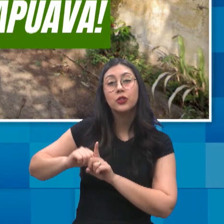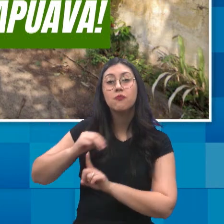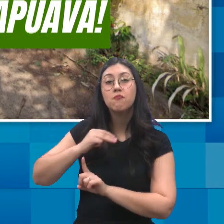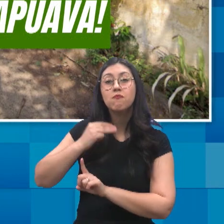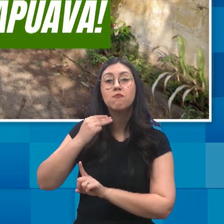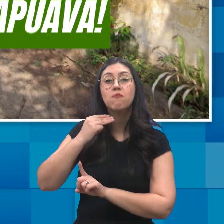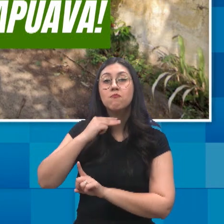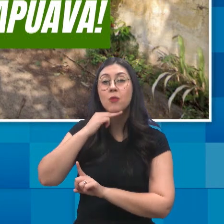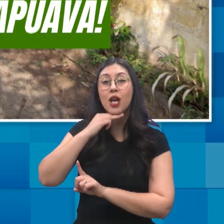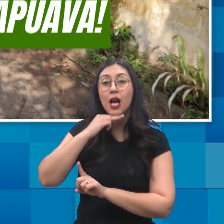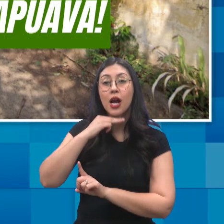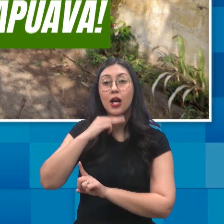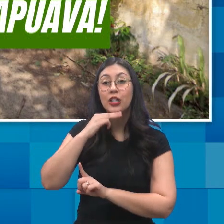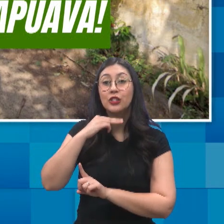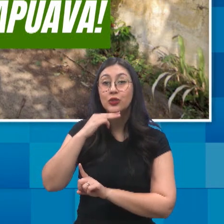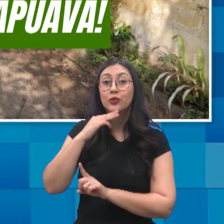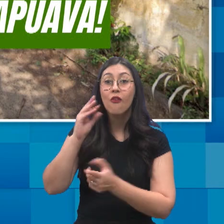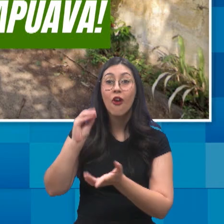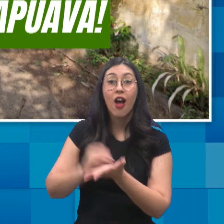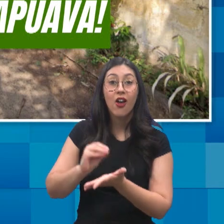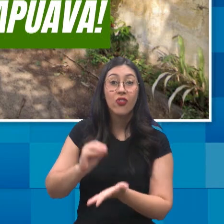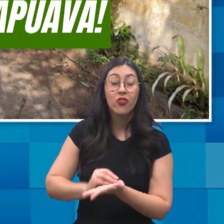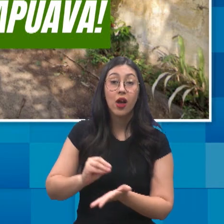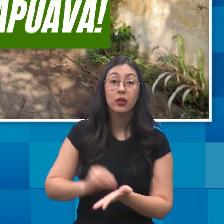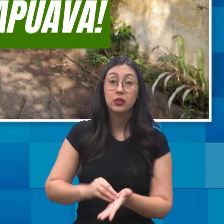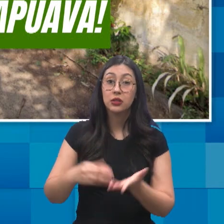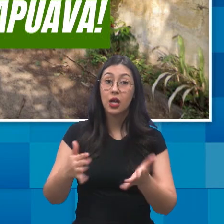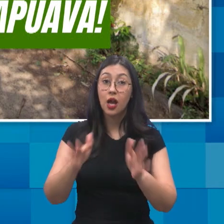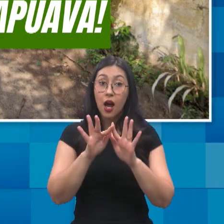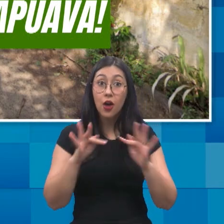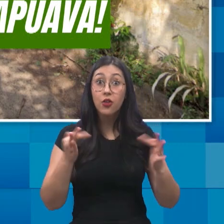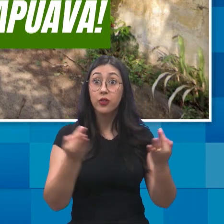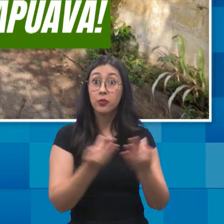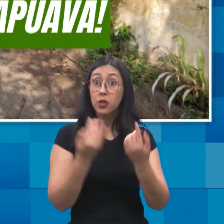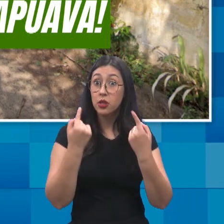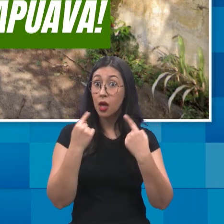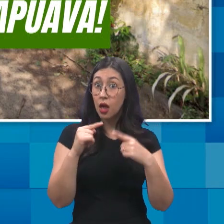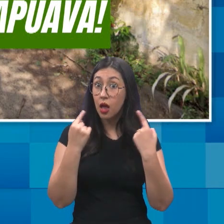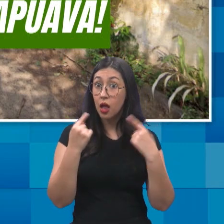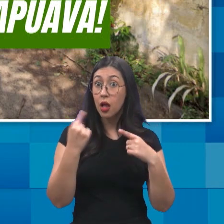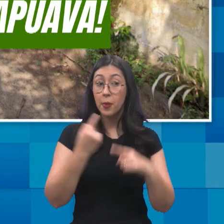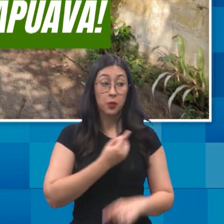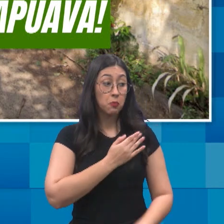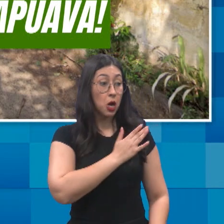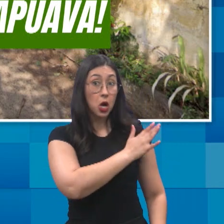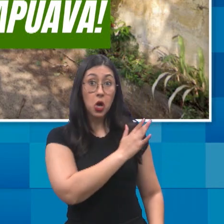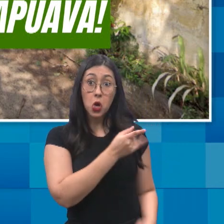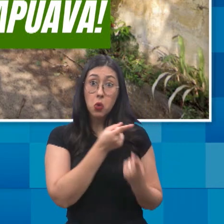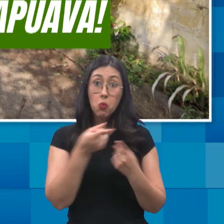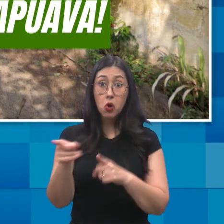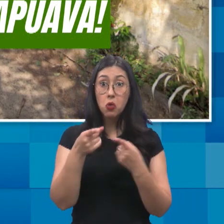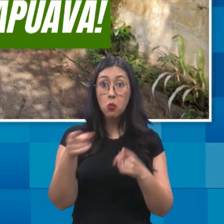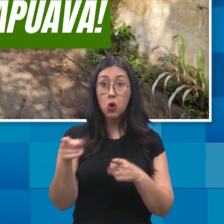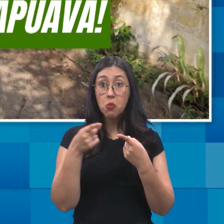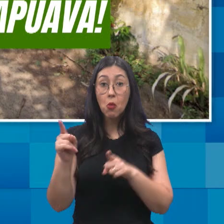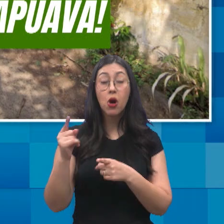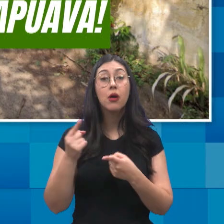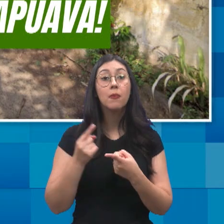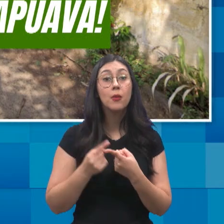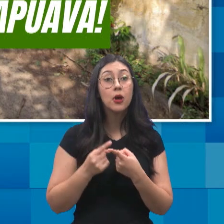reclamando de discriminação e de perseguição política, porque desde o momento que ela se